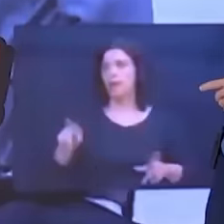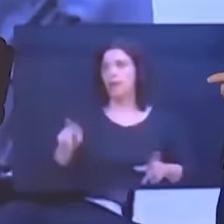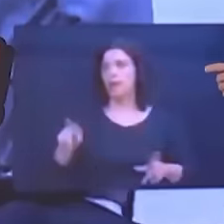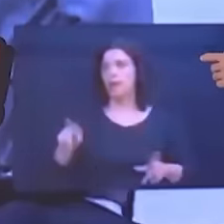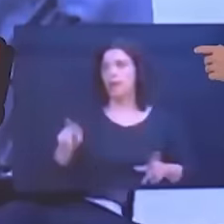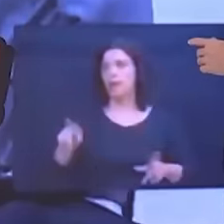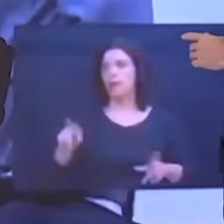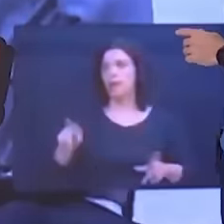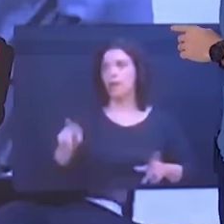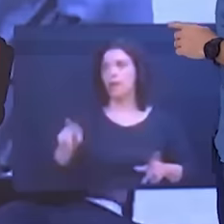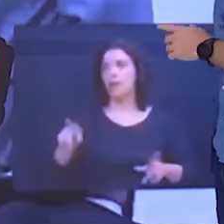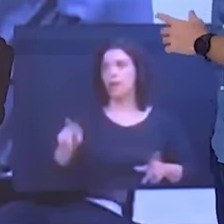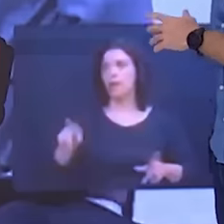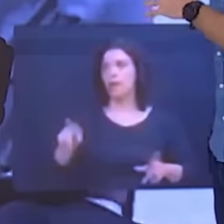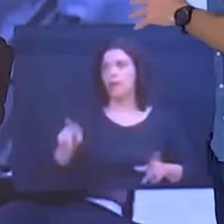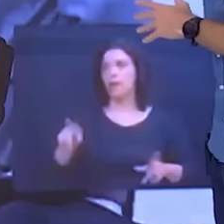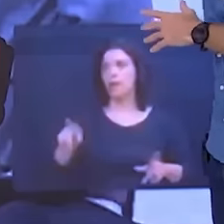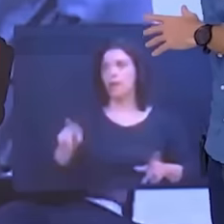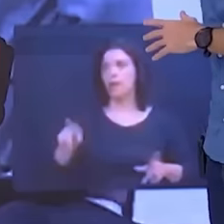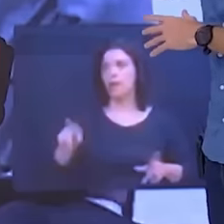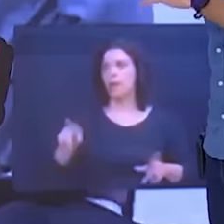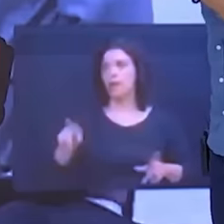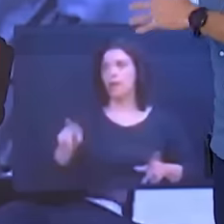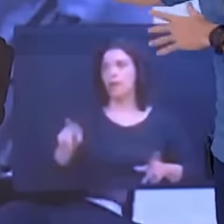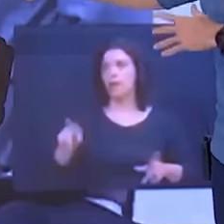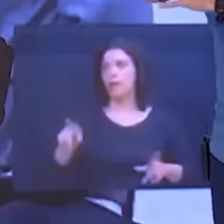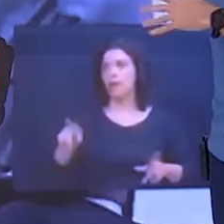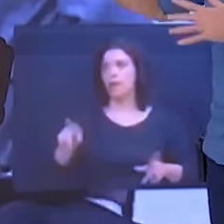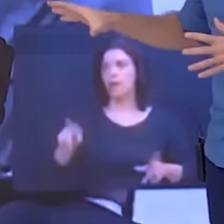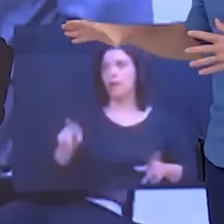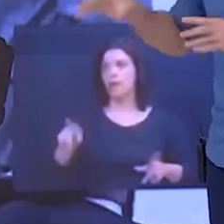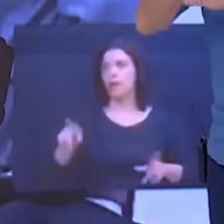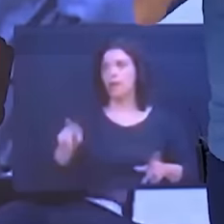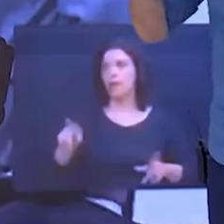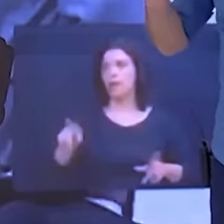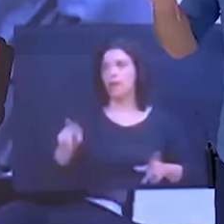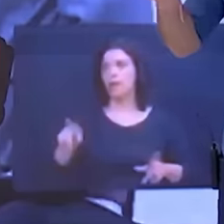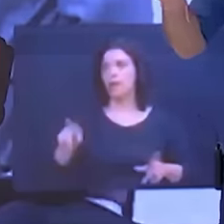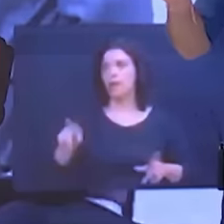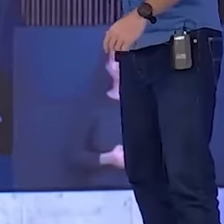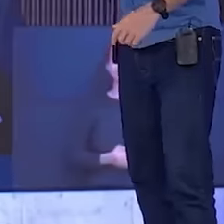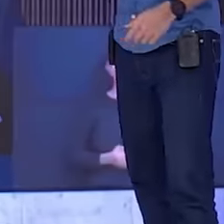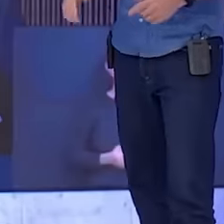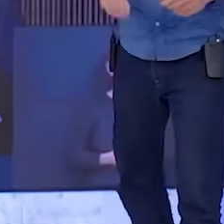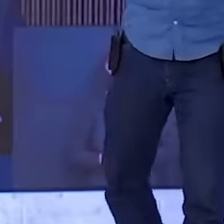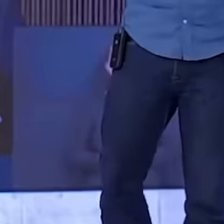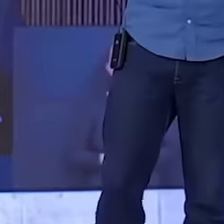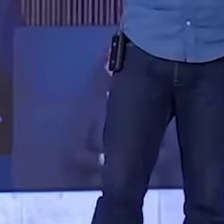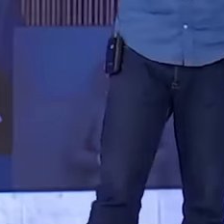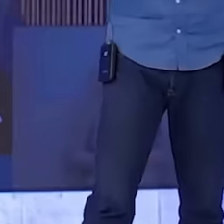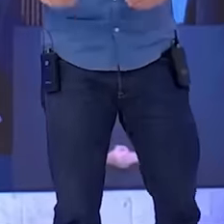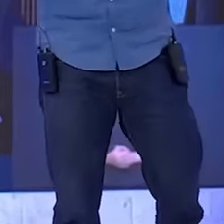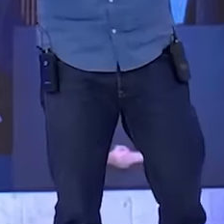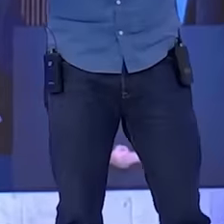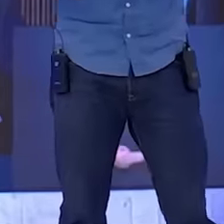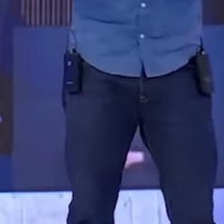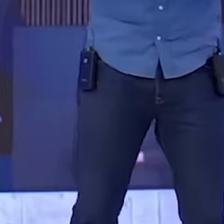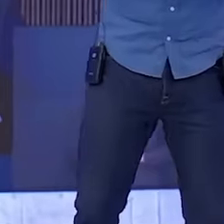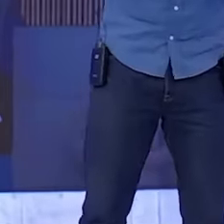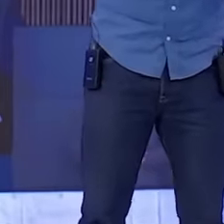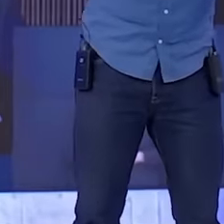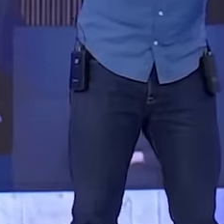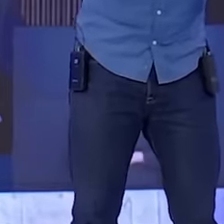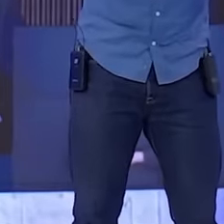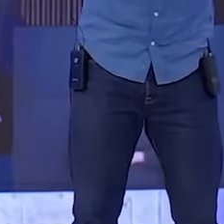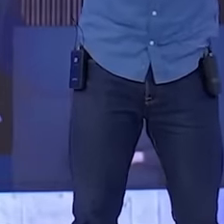ter a coragem que esse deputado, esse amigo, esse irmão tem. Eu nunca vi. Esse cara enfrenta. Esse cara,